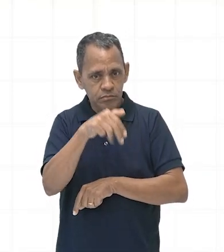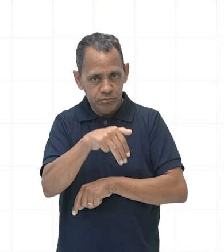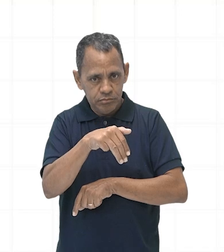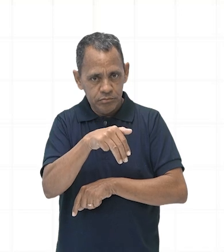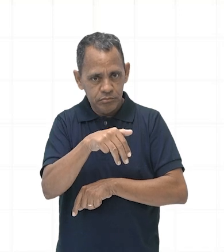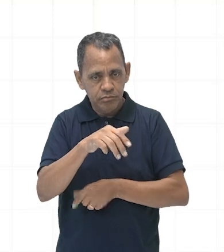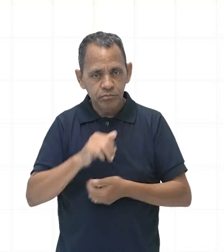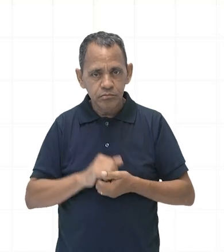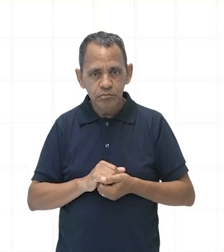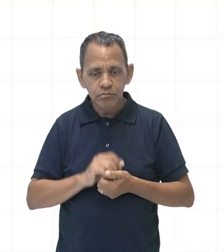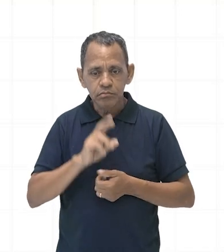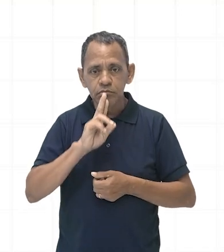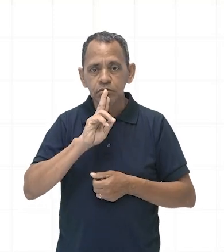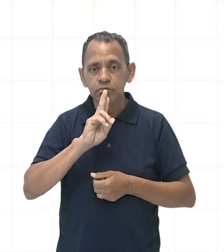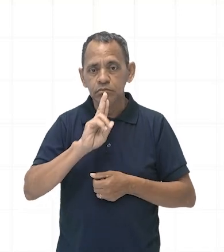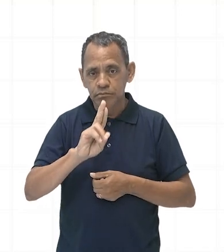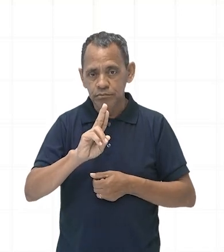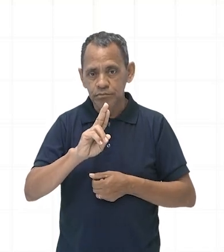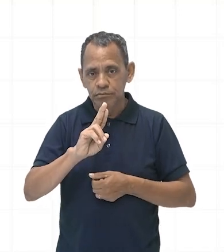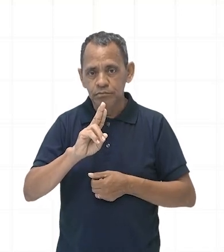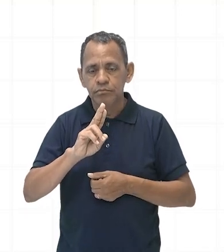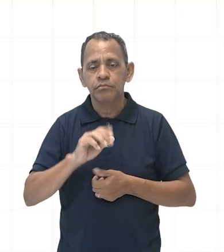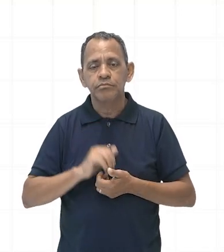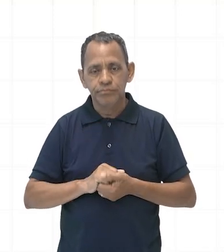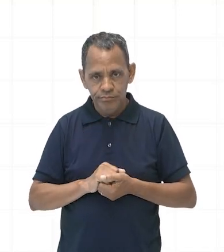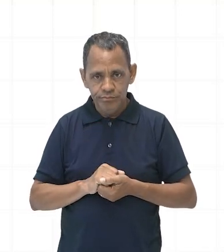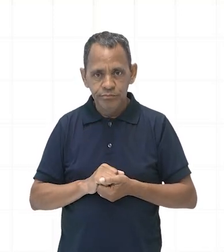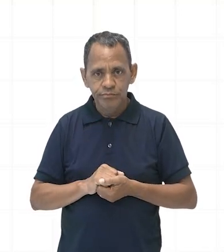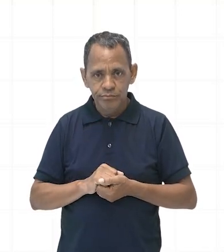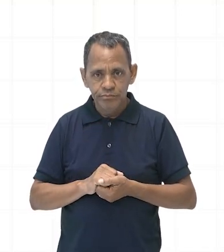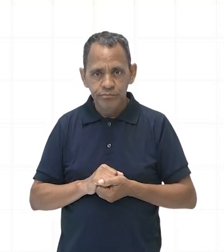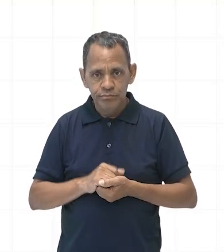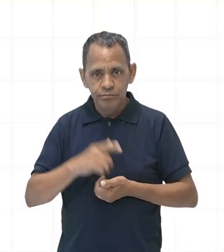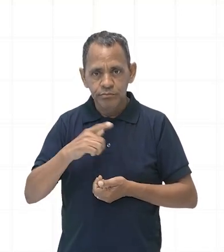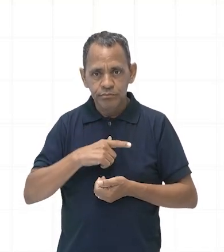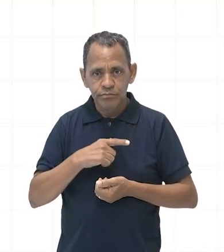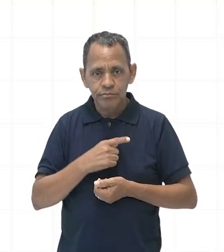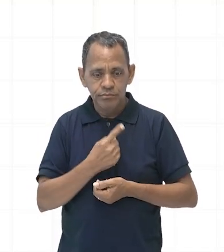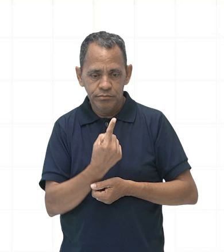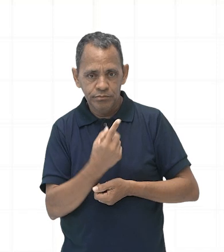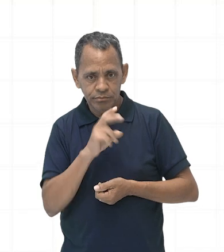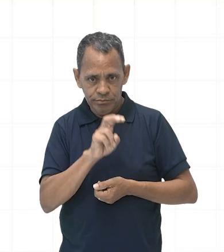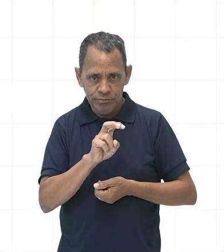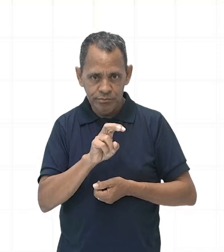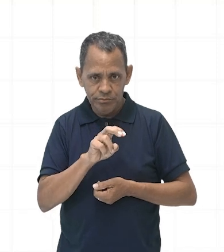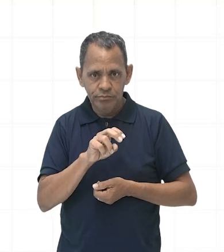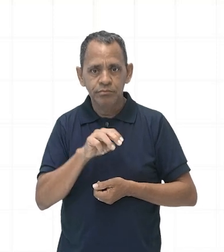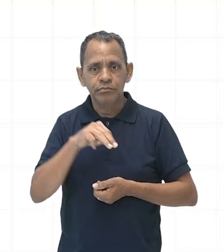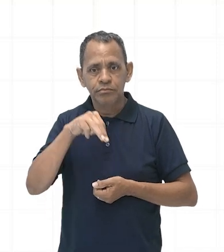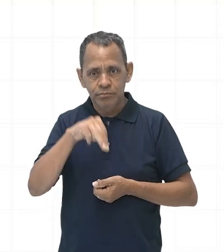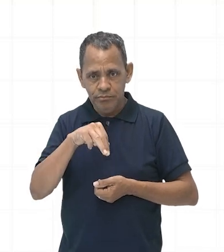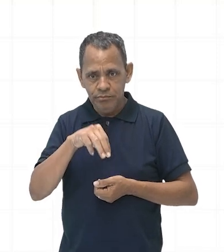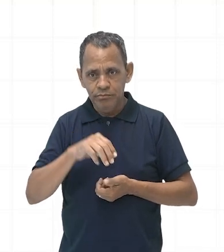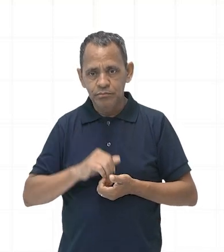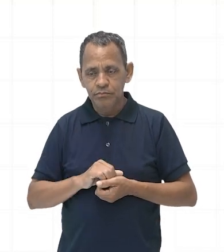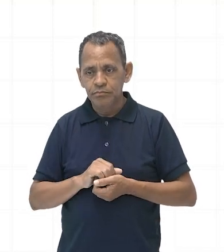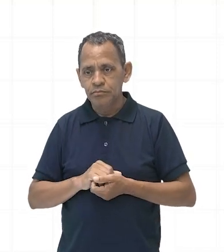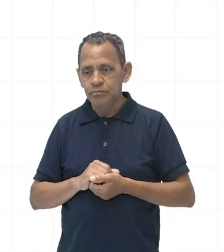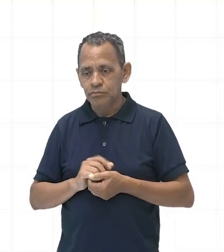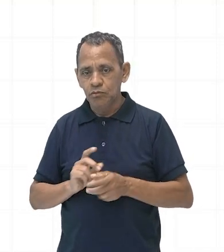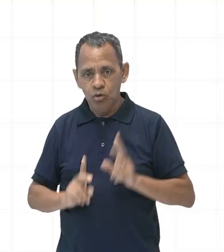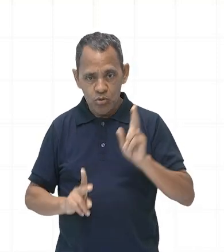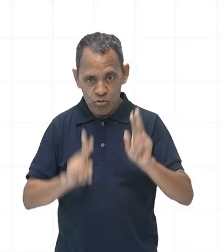O resultado da gravação teve 15 minutos e o corte, a quantidade de corte foram